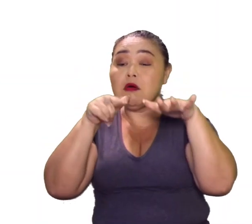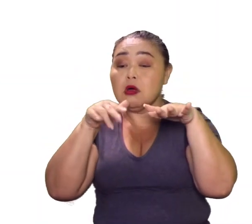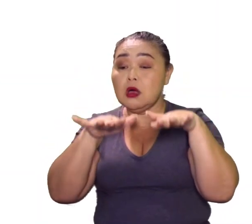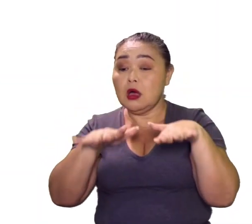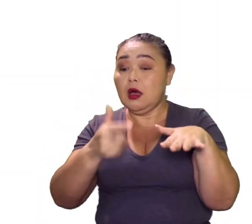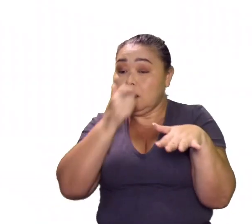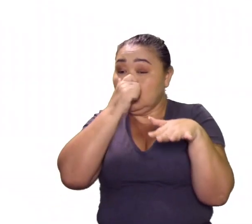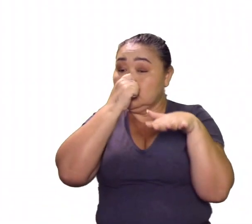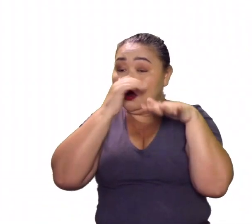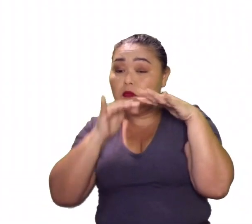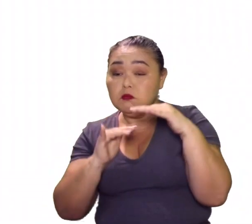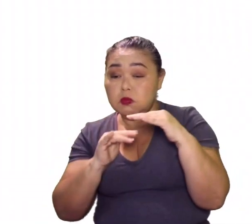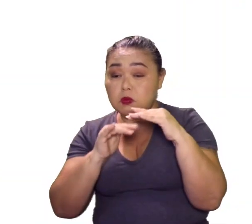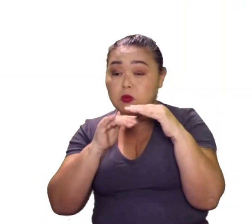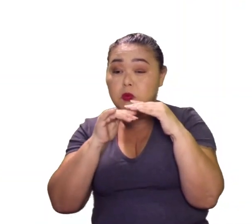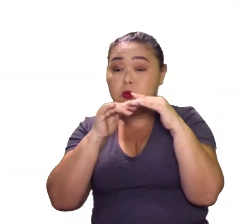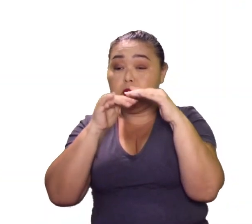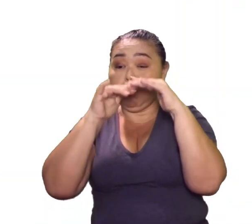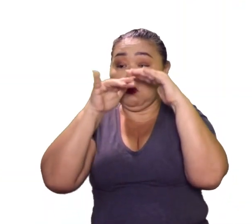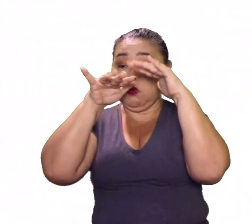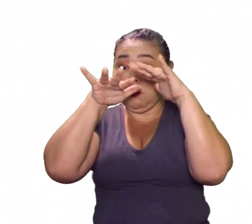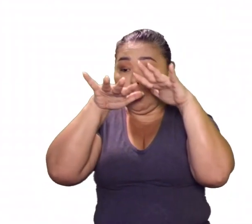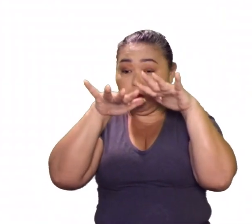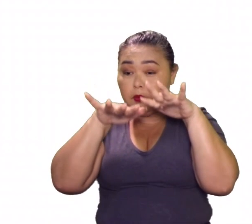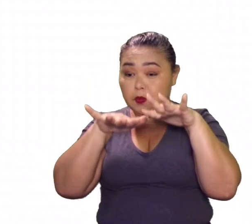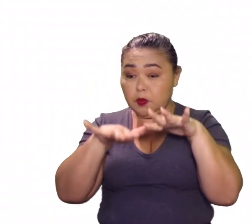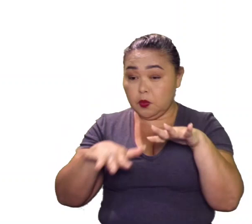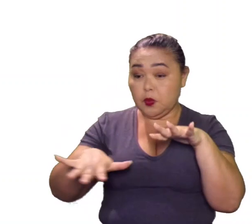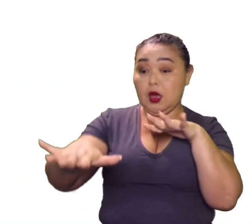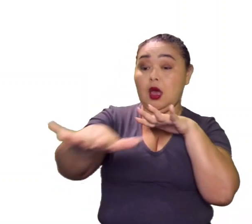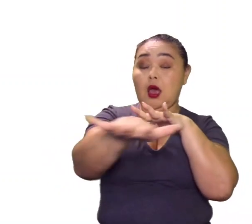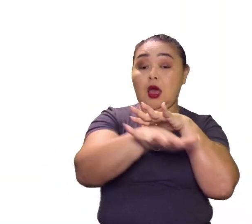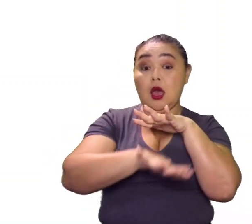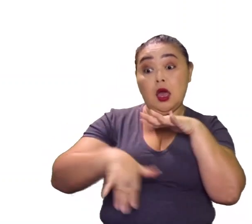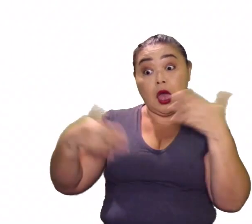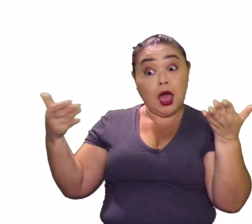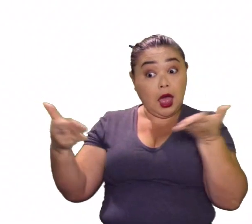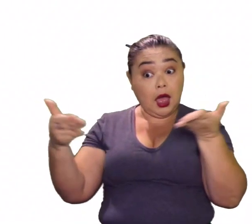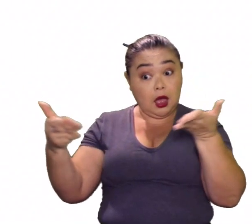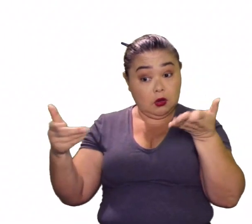dizer que, embora nesse momento ela